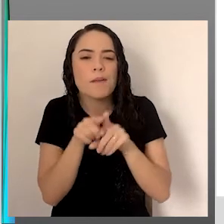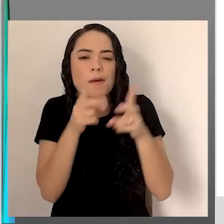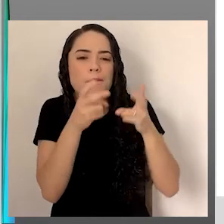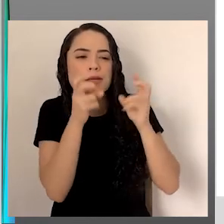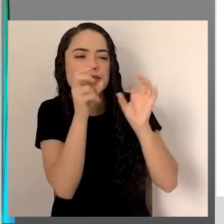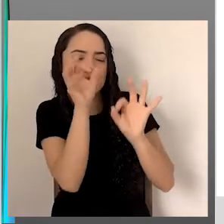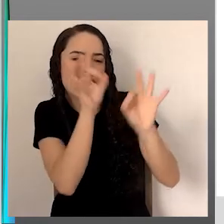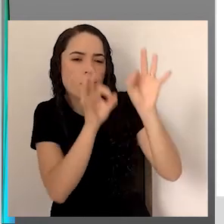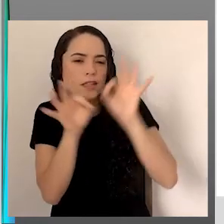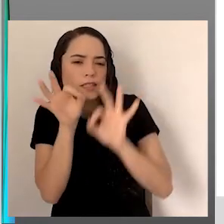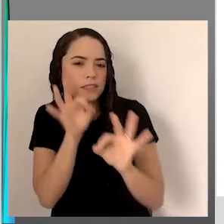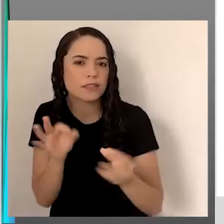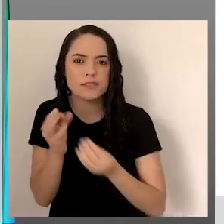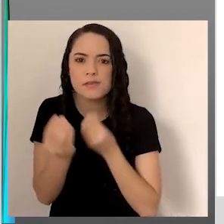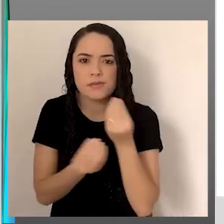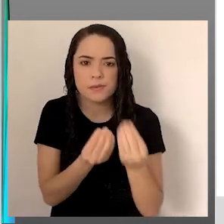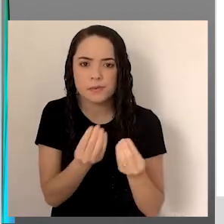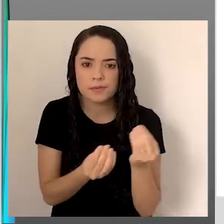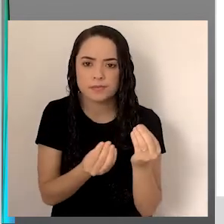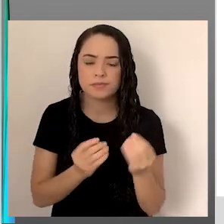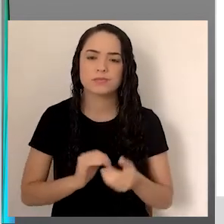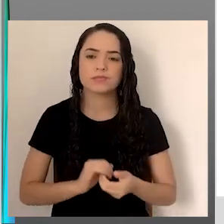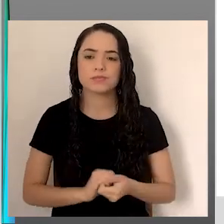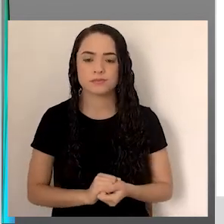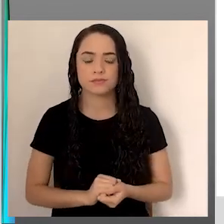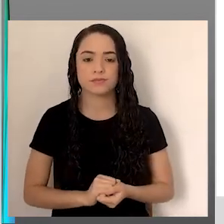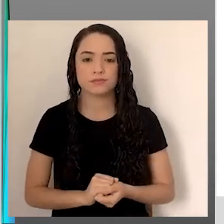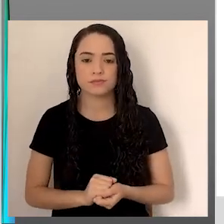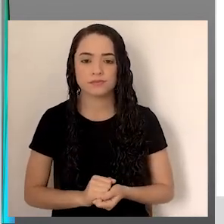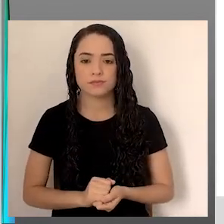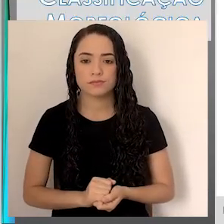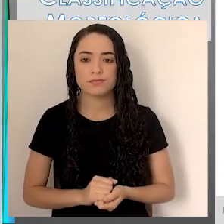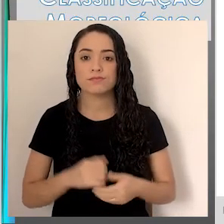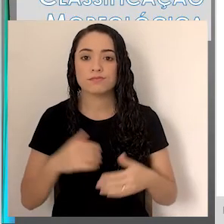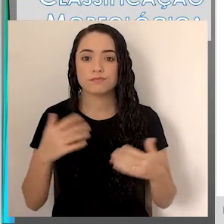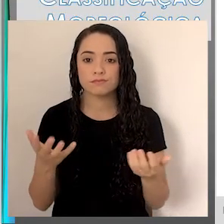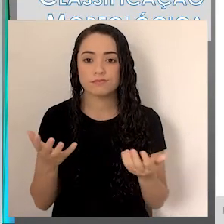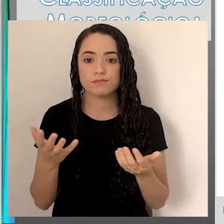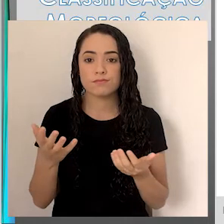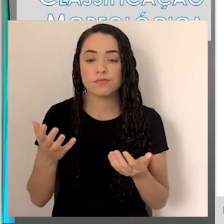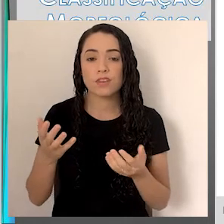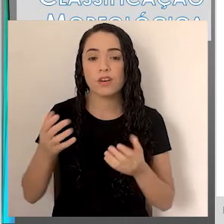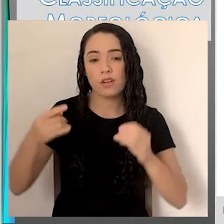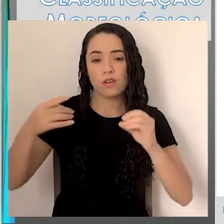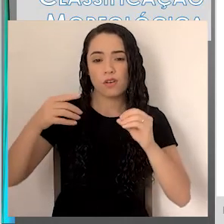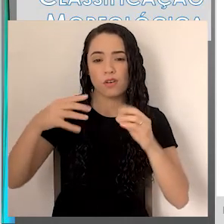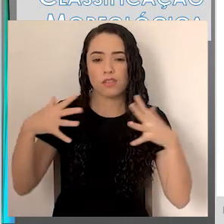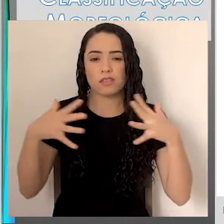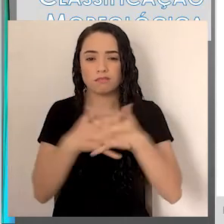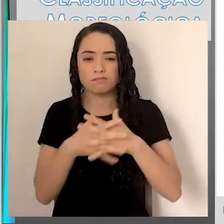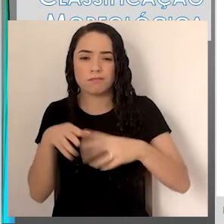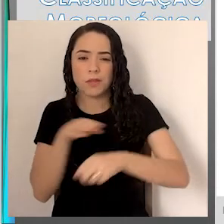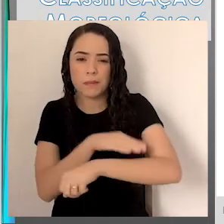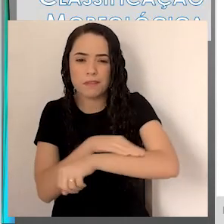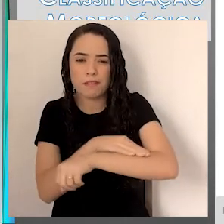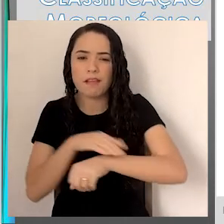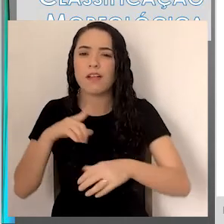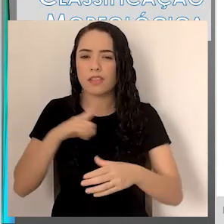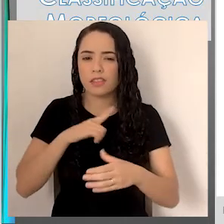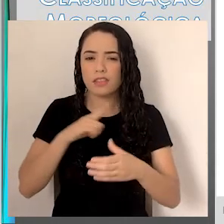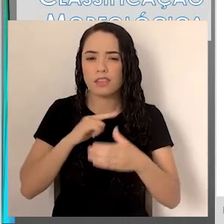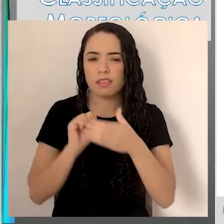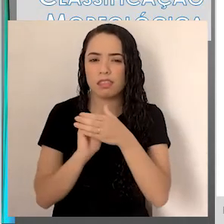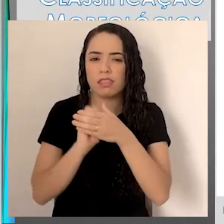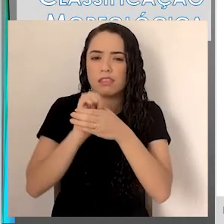e visualizar os arranjos do epitélio glandular. A especialização do tecido epitelial em